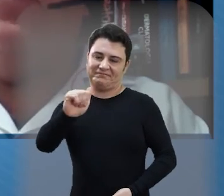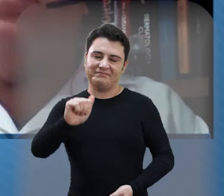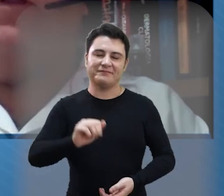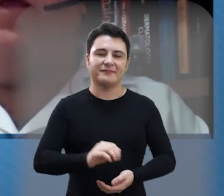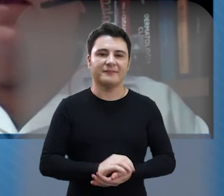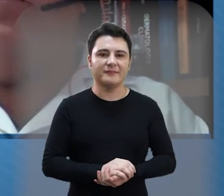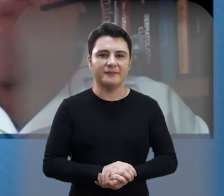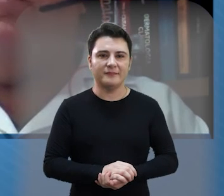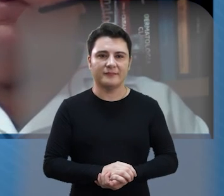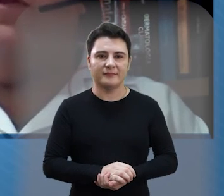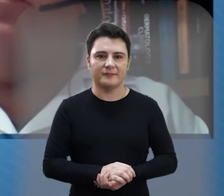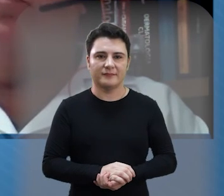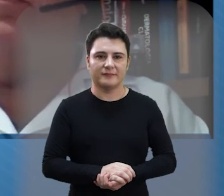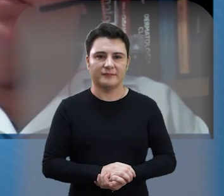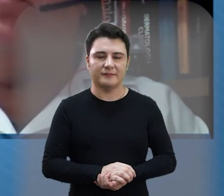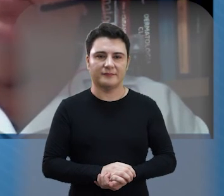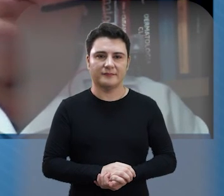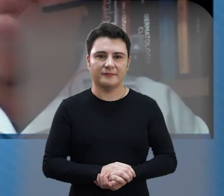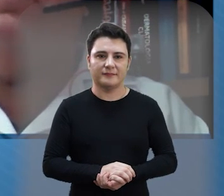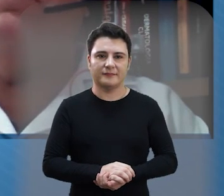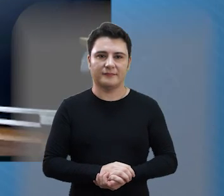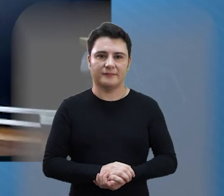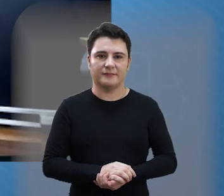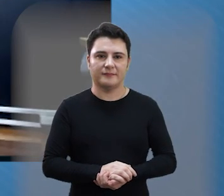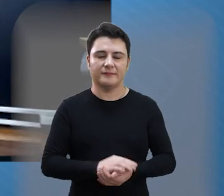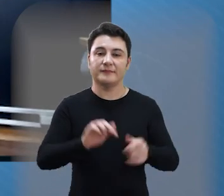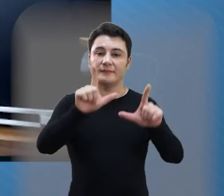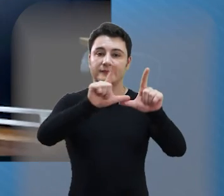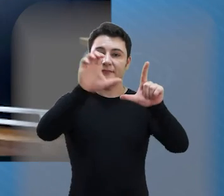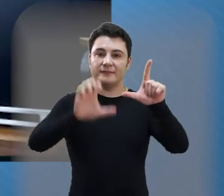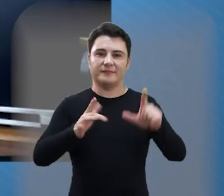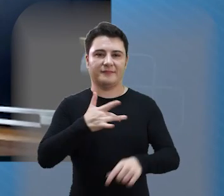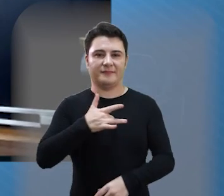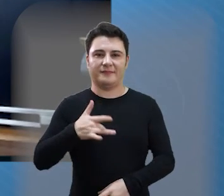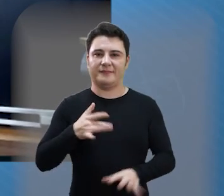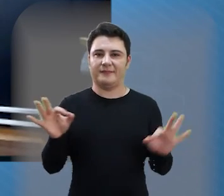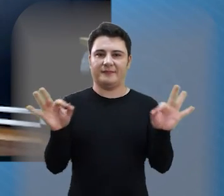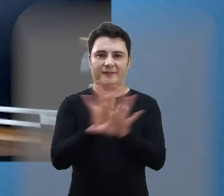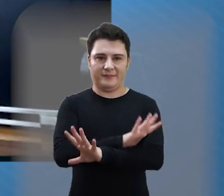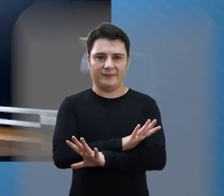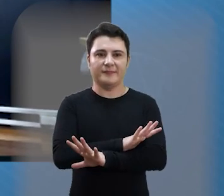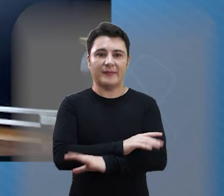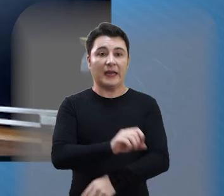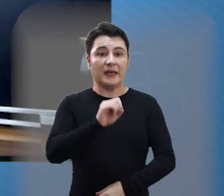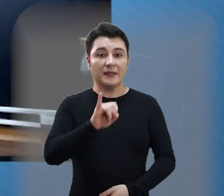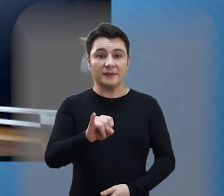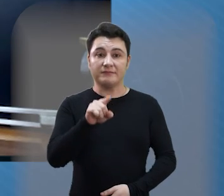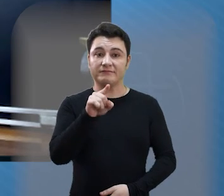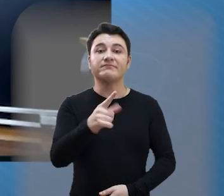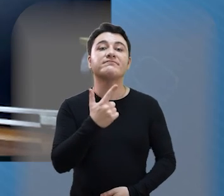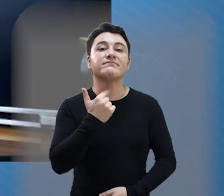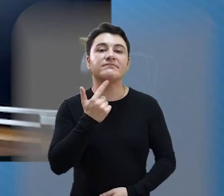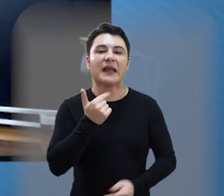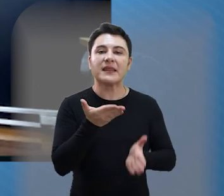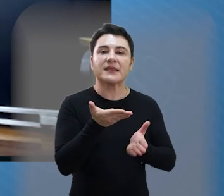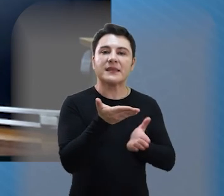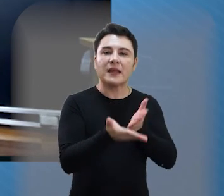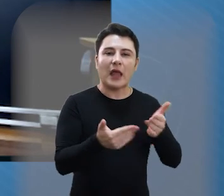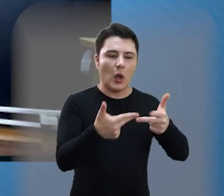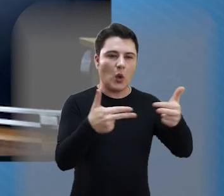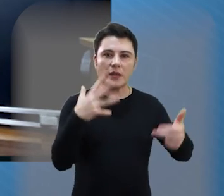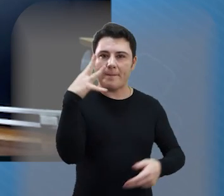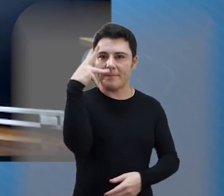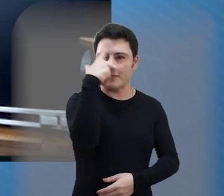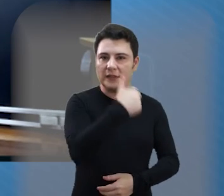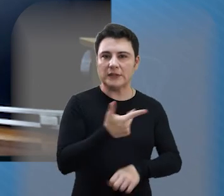maior do que a sua vida, a sua saúde. Hoje, o Saúde em Pauta fica por aqui. Se você quiser realizar